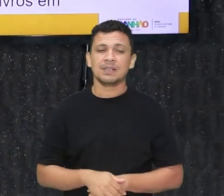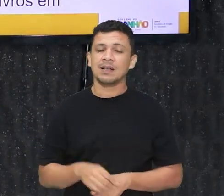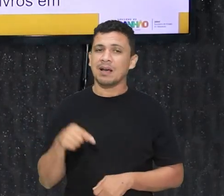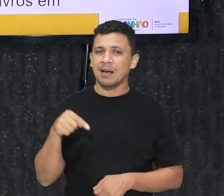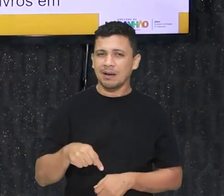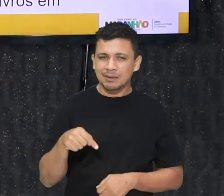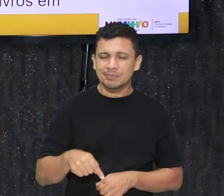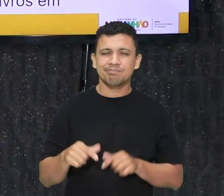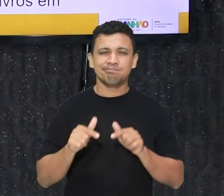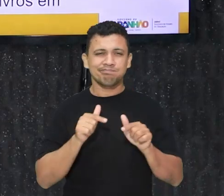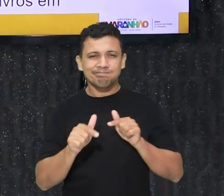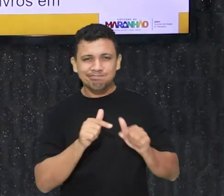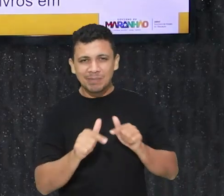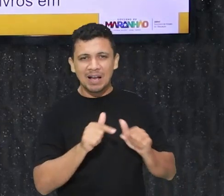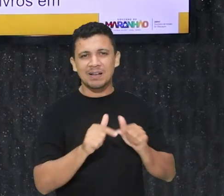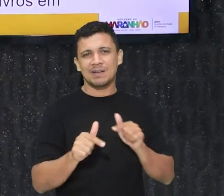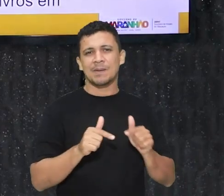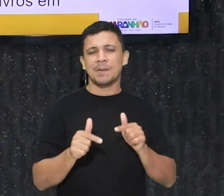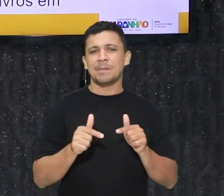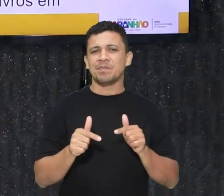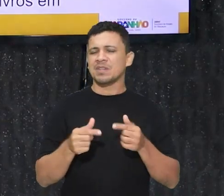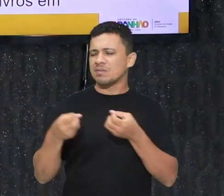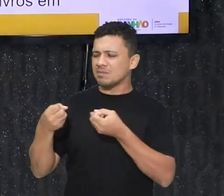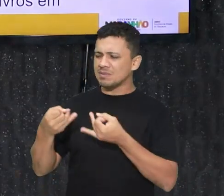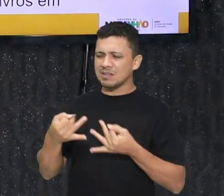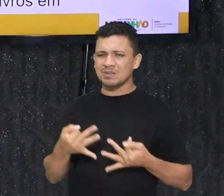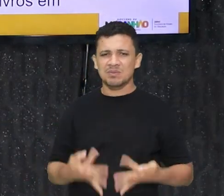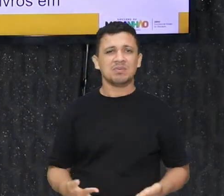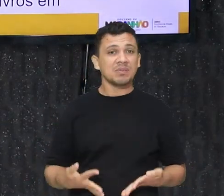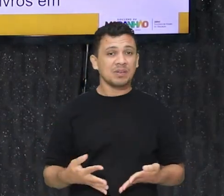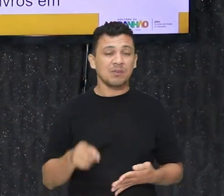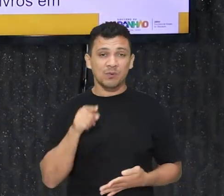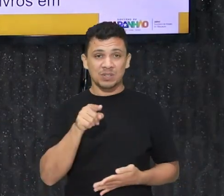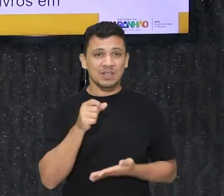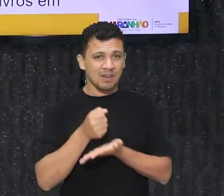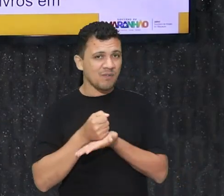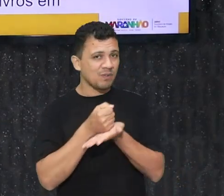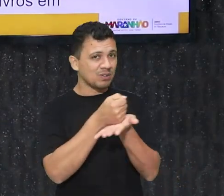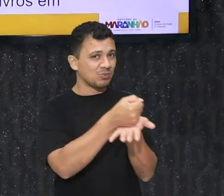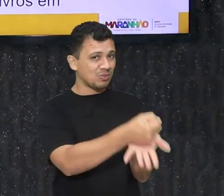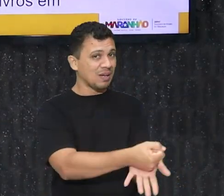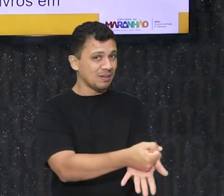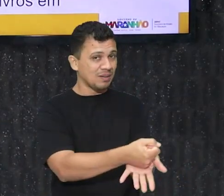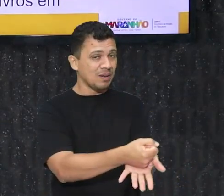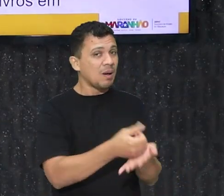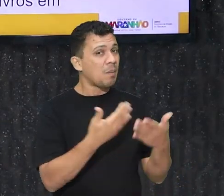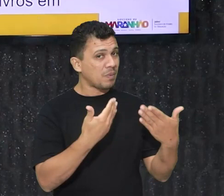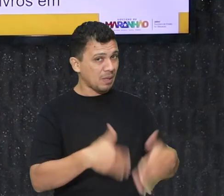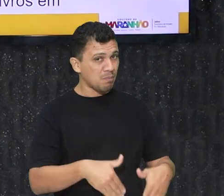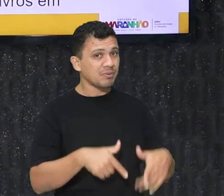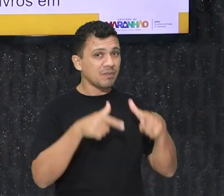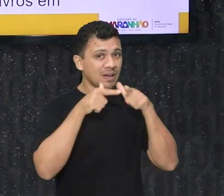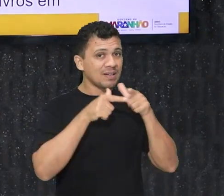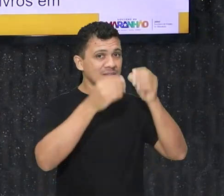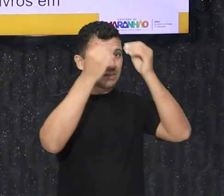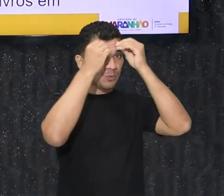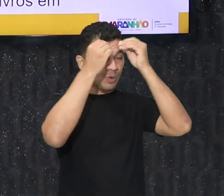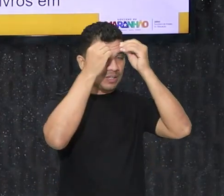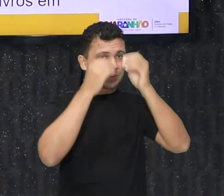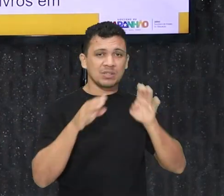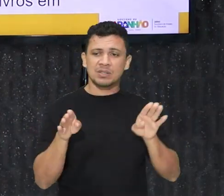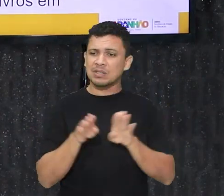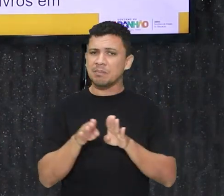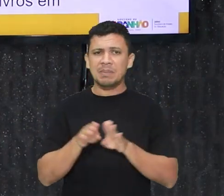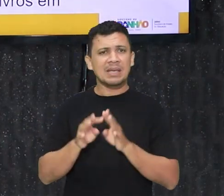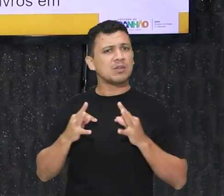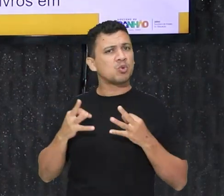aqui nosso, todas essas explicações vão te ajudar não só na prova de linguagens, eu já disse, como em todas as